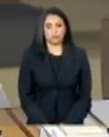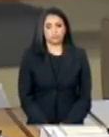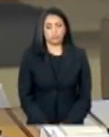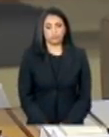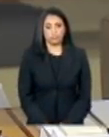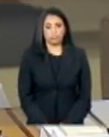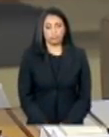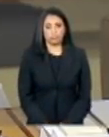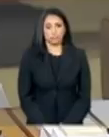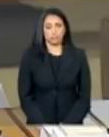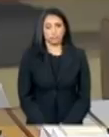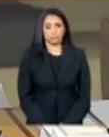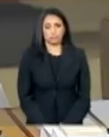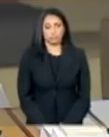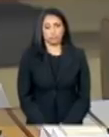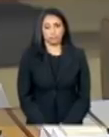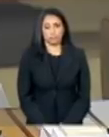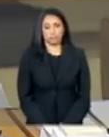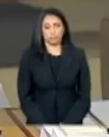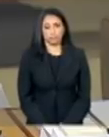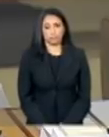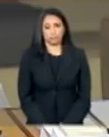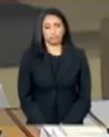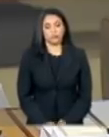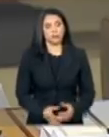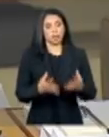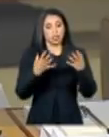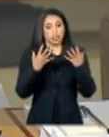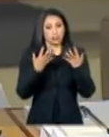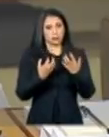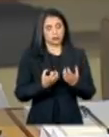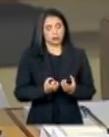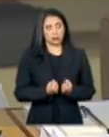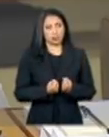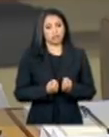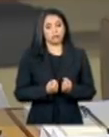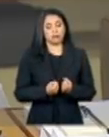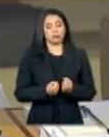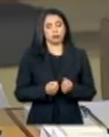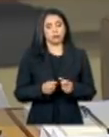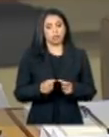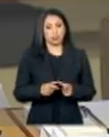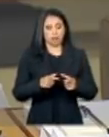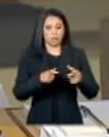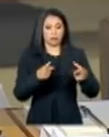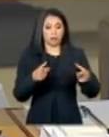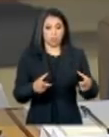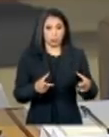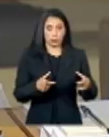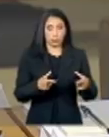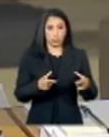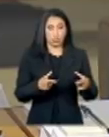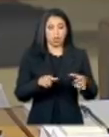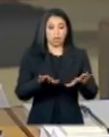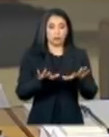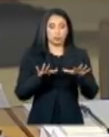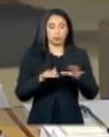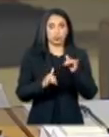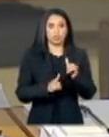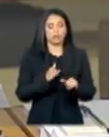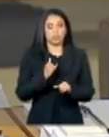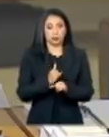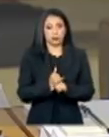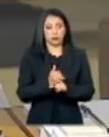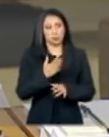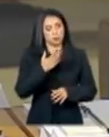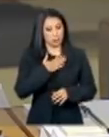admitindo se que aquela maioria formada no plenário virtual não tem consequência para